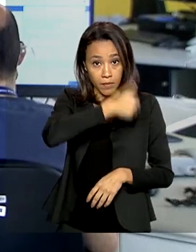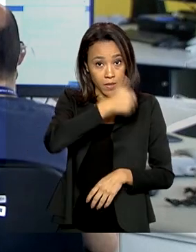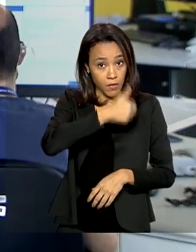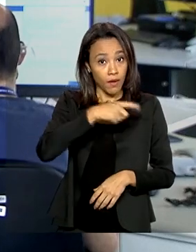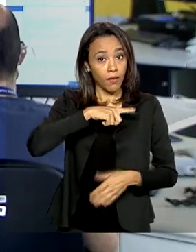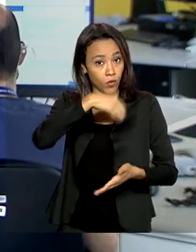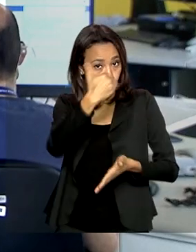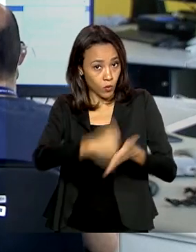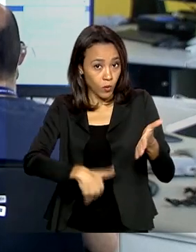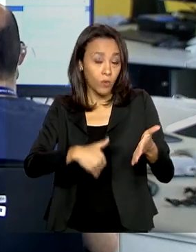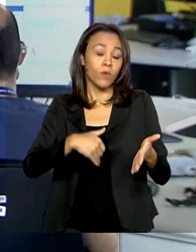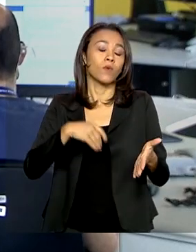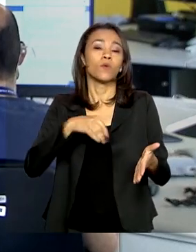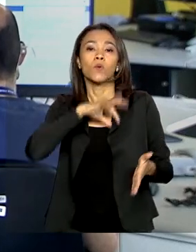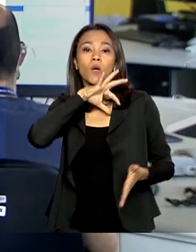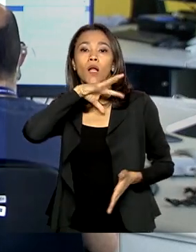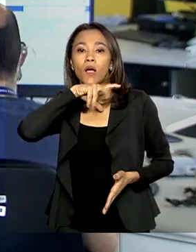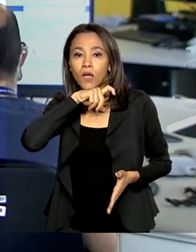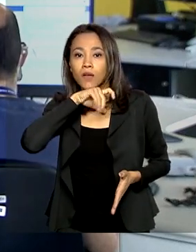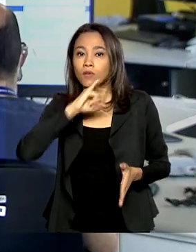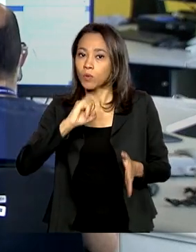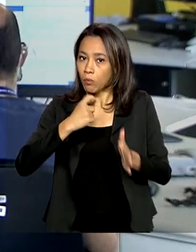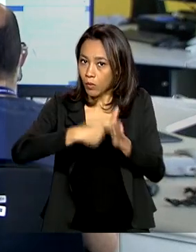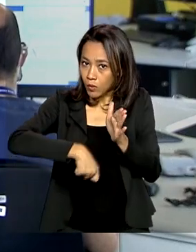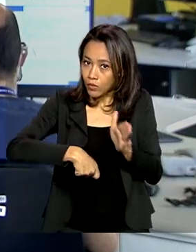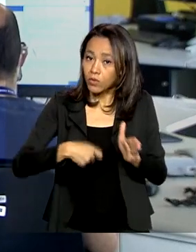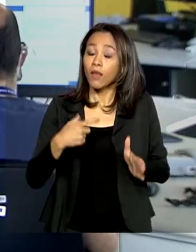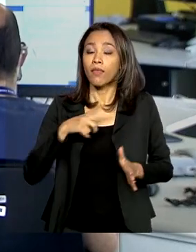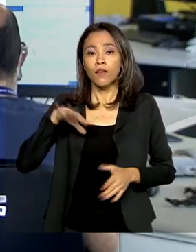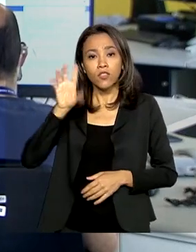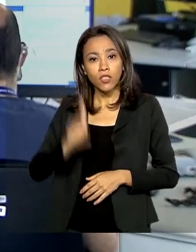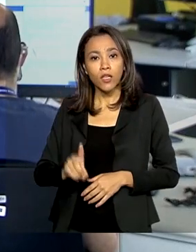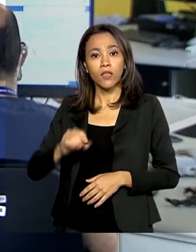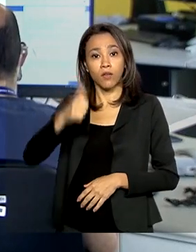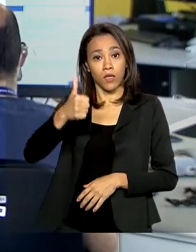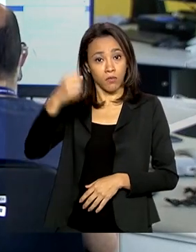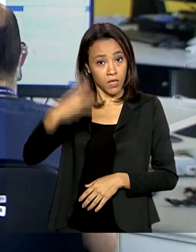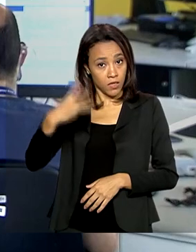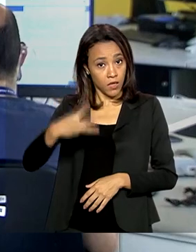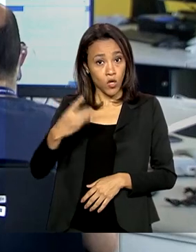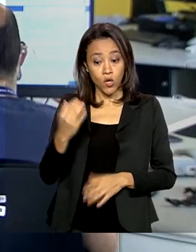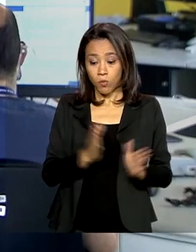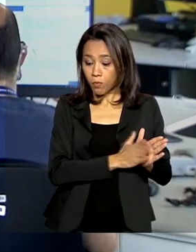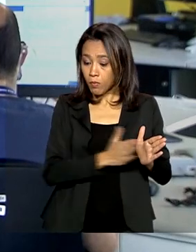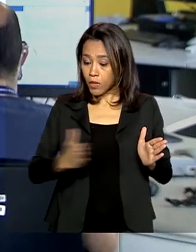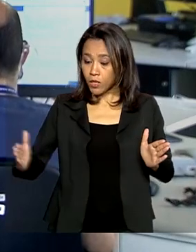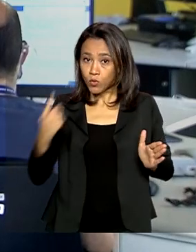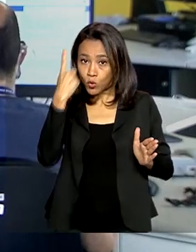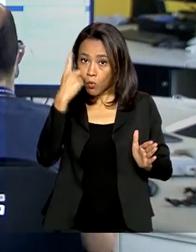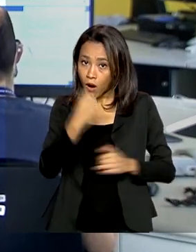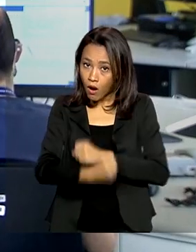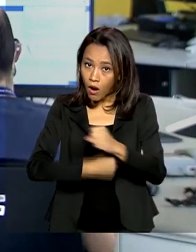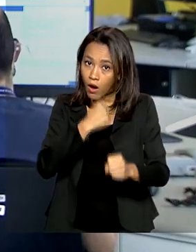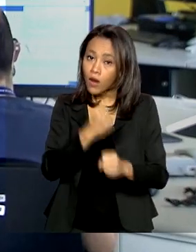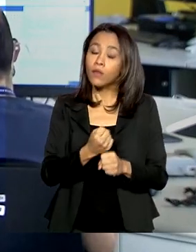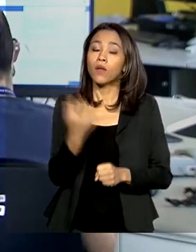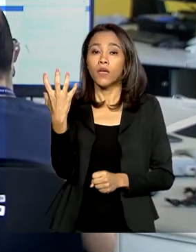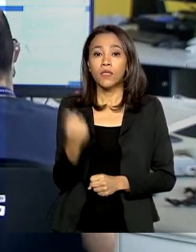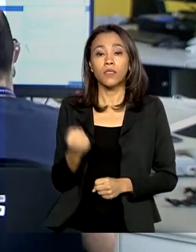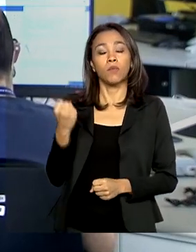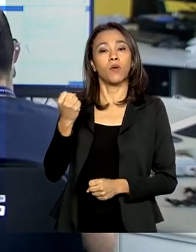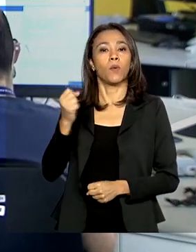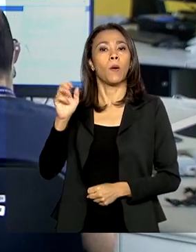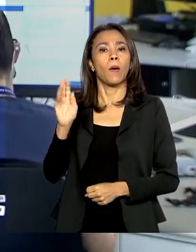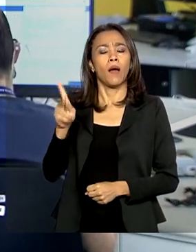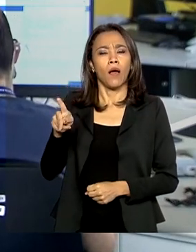desconto do imposto de renda proporcional. Tem direito ao 13º quem durante o ano recebeu aposentadoria, pensão por morte,